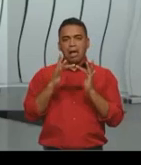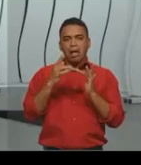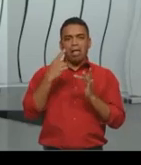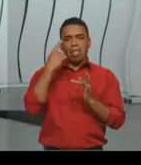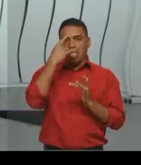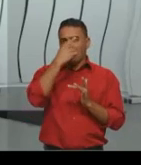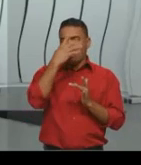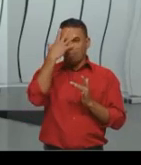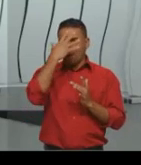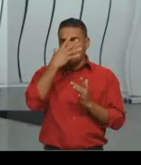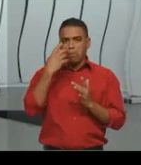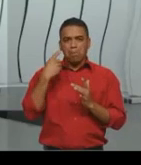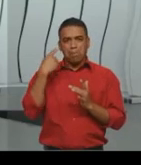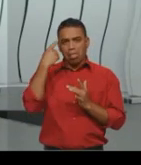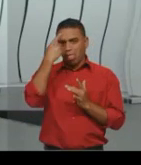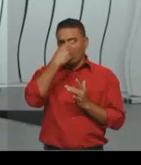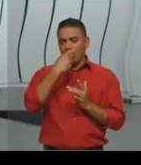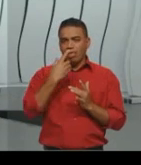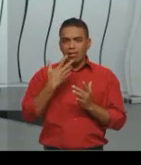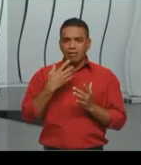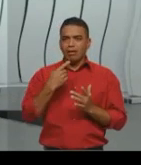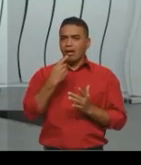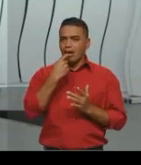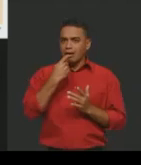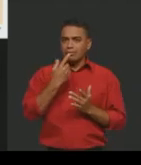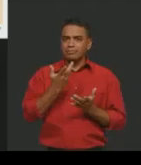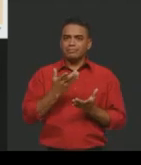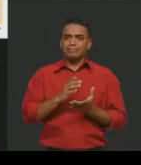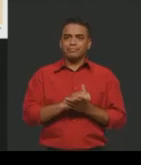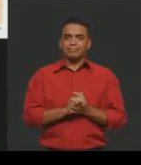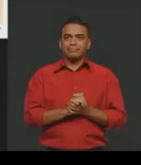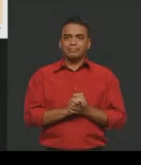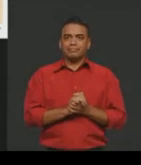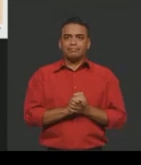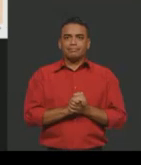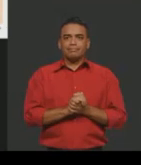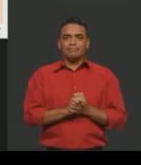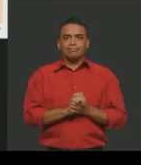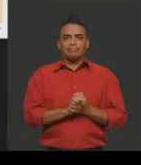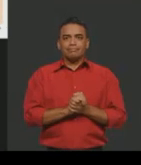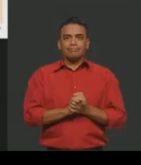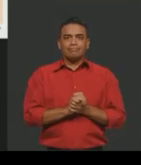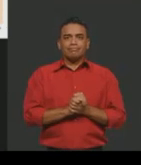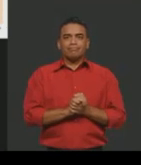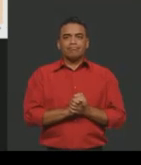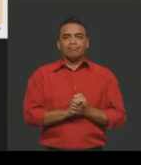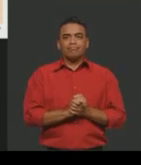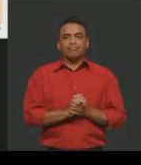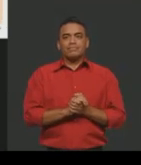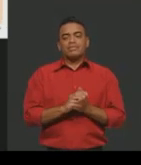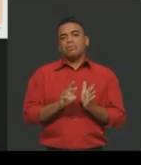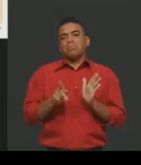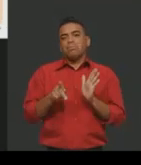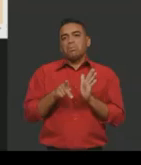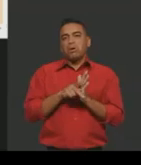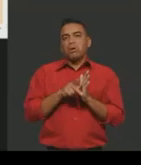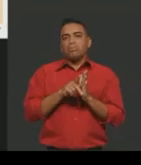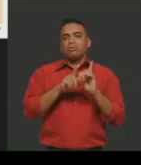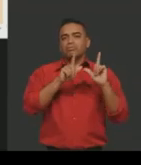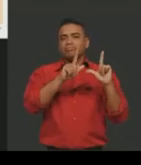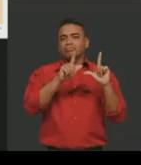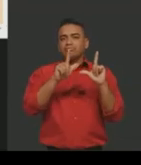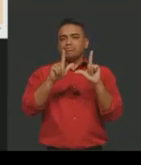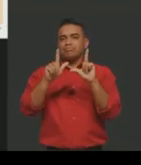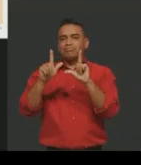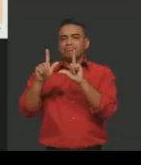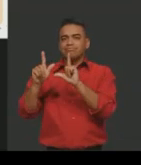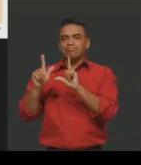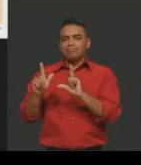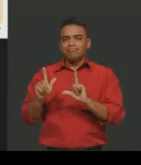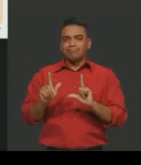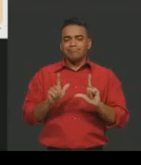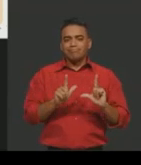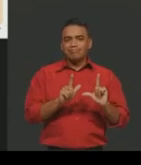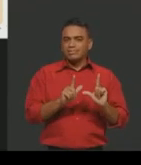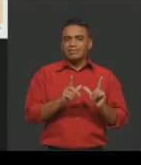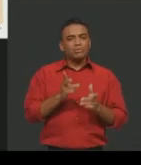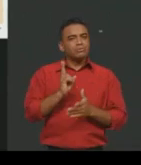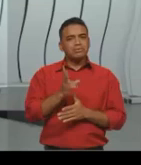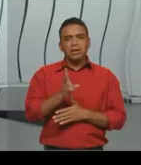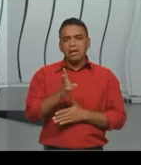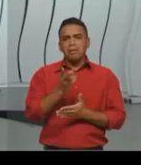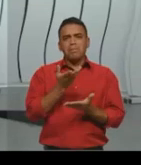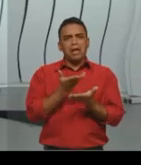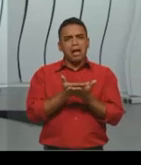mouth. And there are many alternatives to handshakes. Então, muitas alternativas. Eu toda aula faço